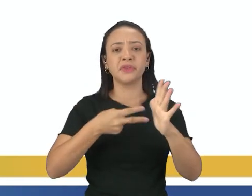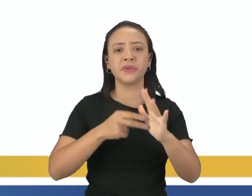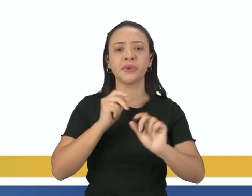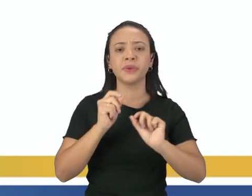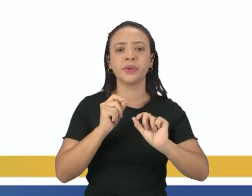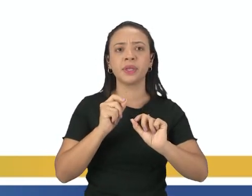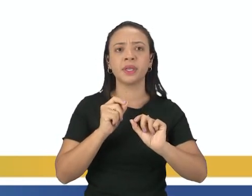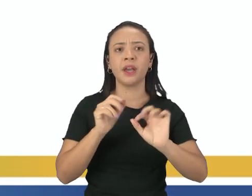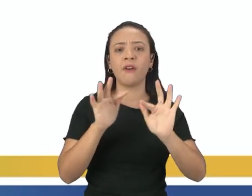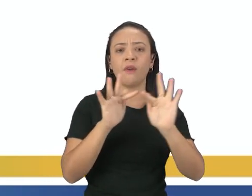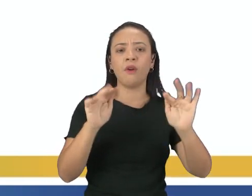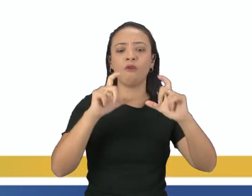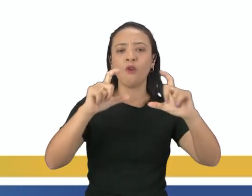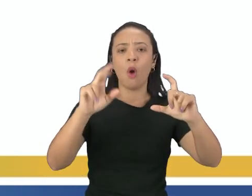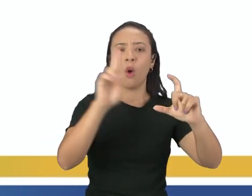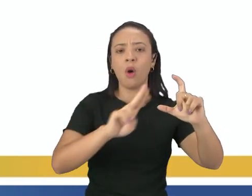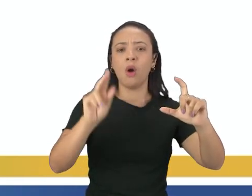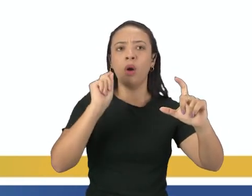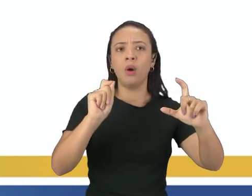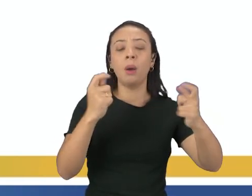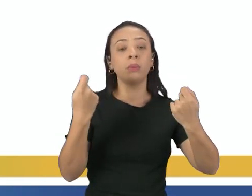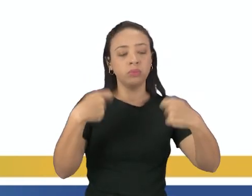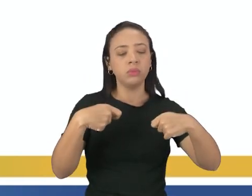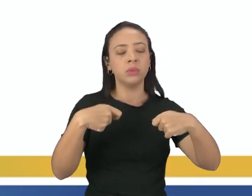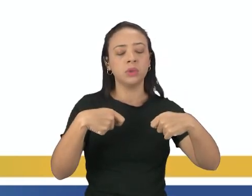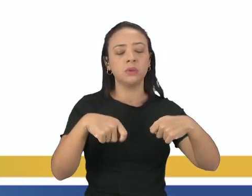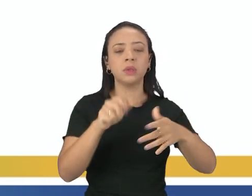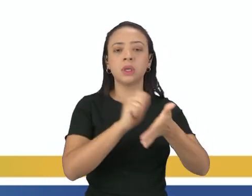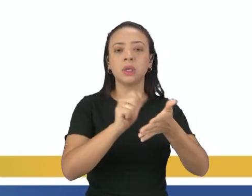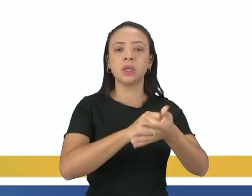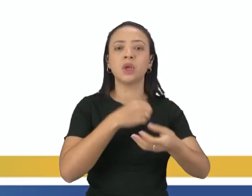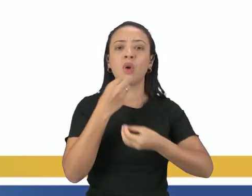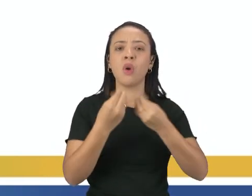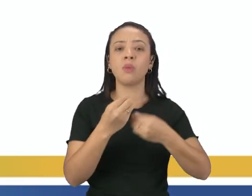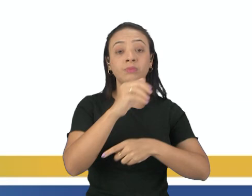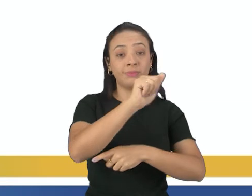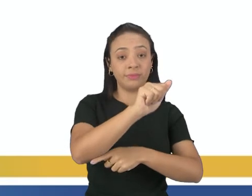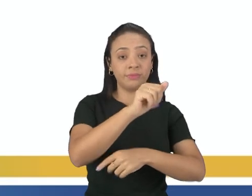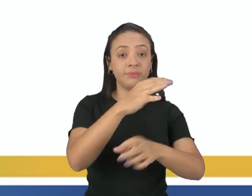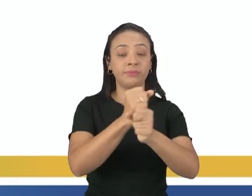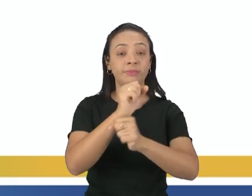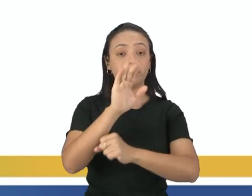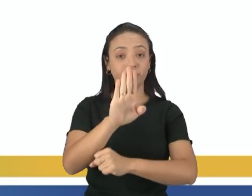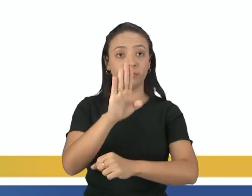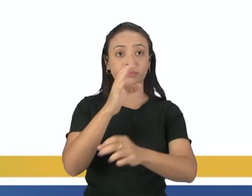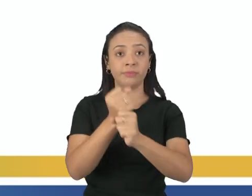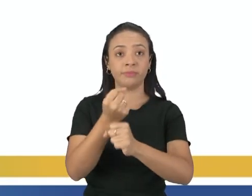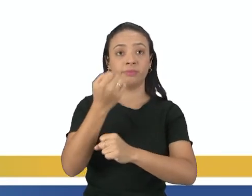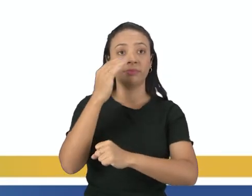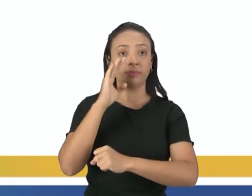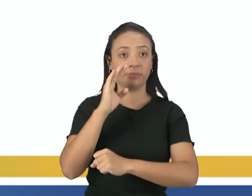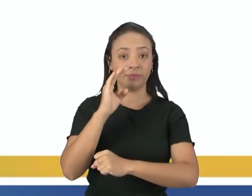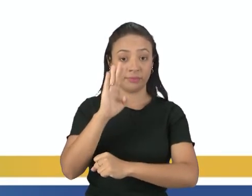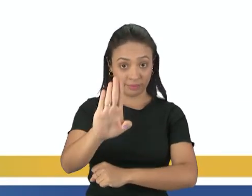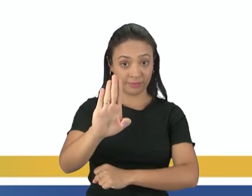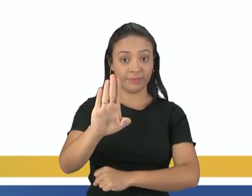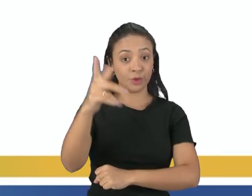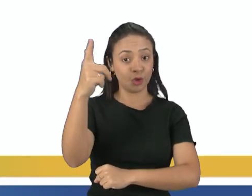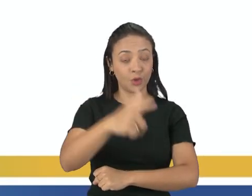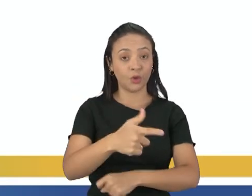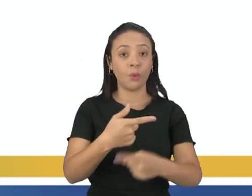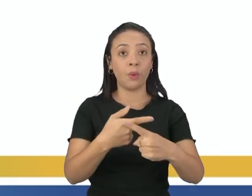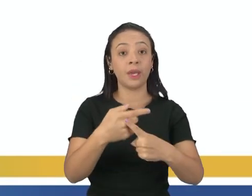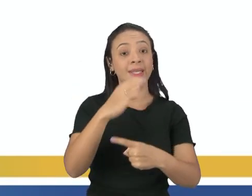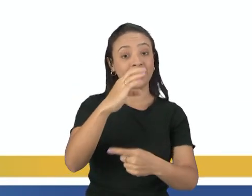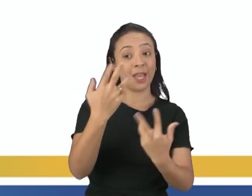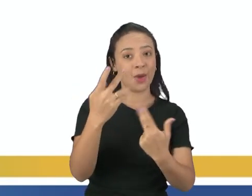nossa expressão, ela pode ser escrita como A mais B, já que C é